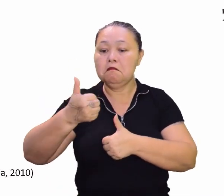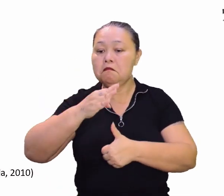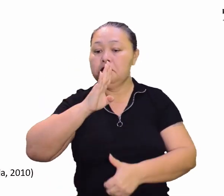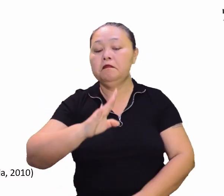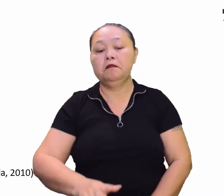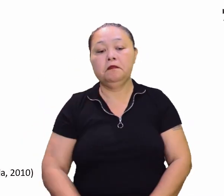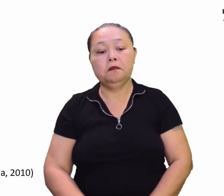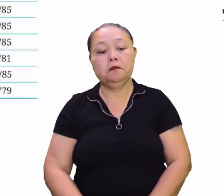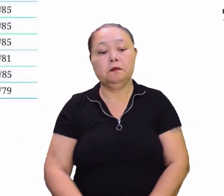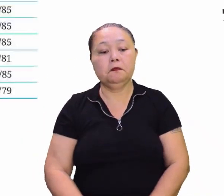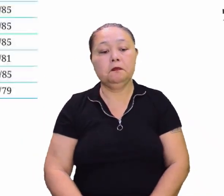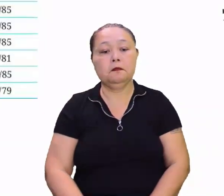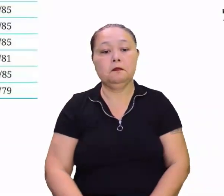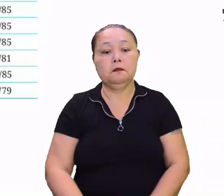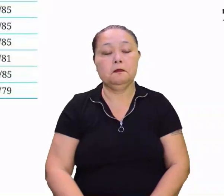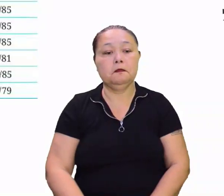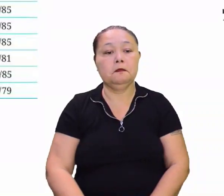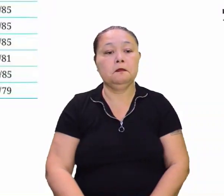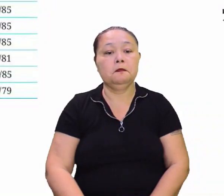bem.